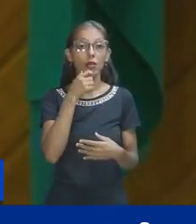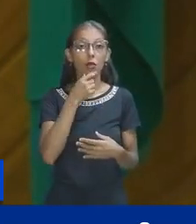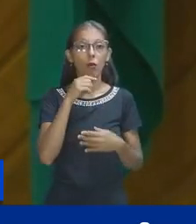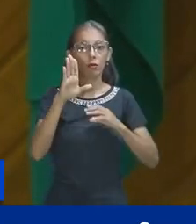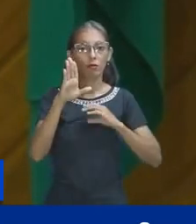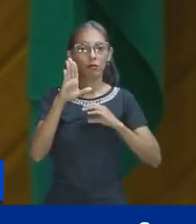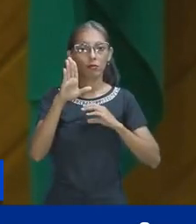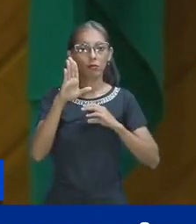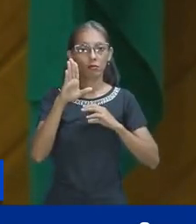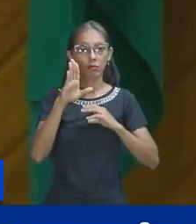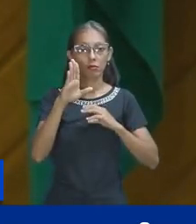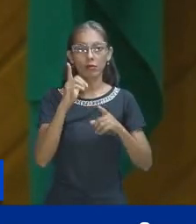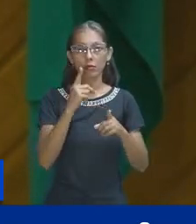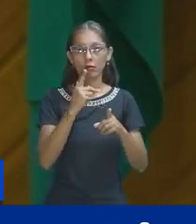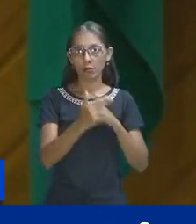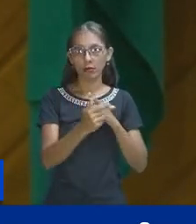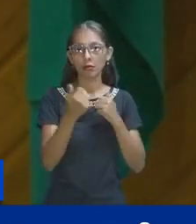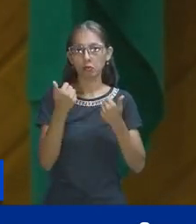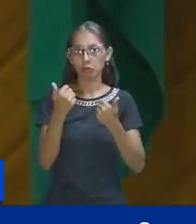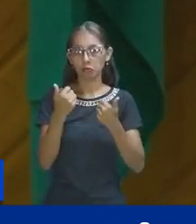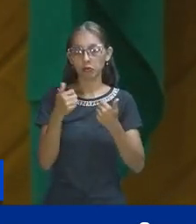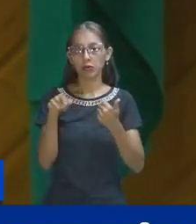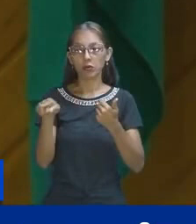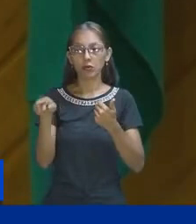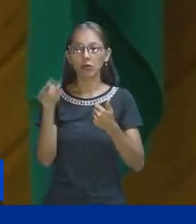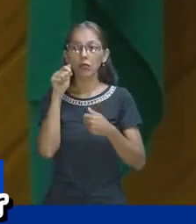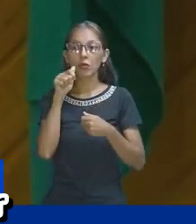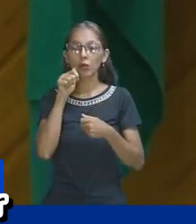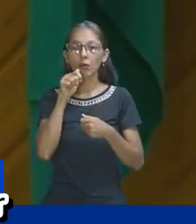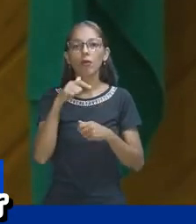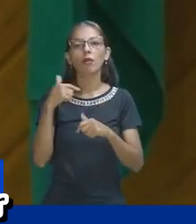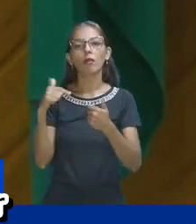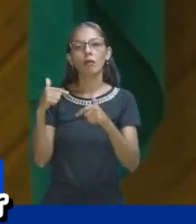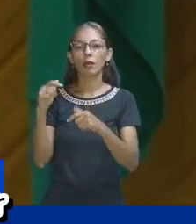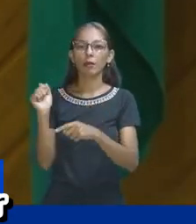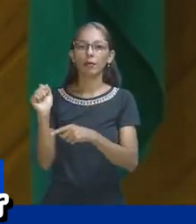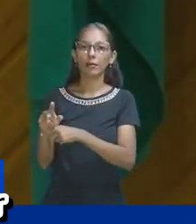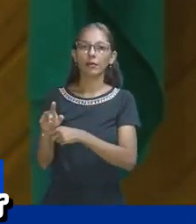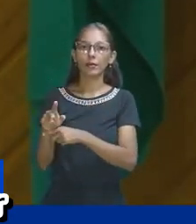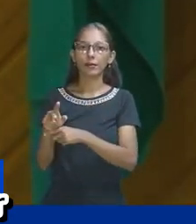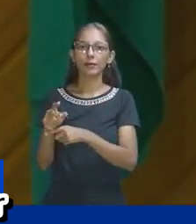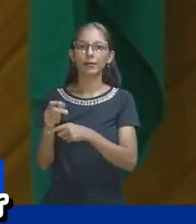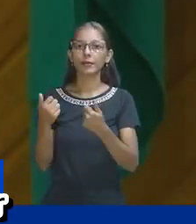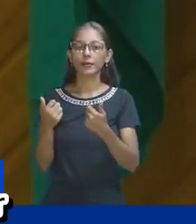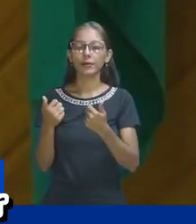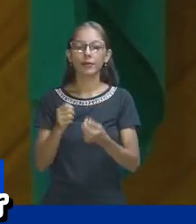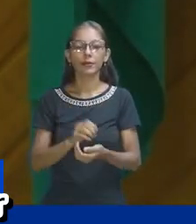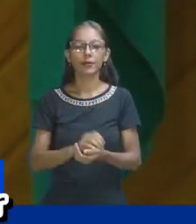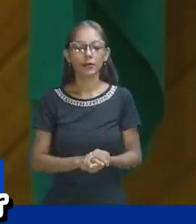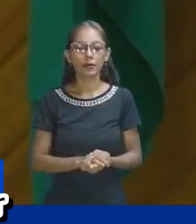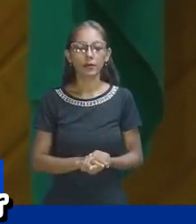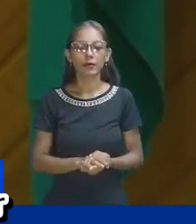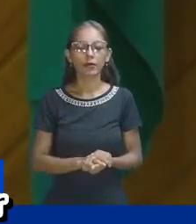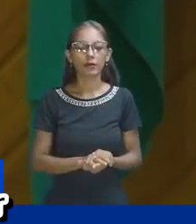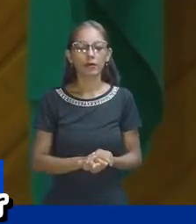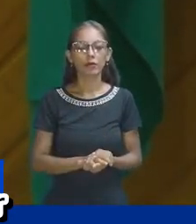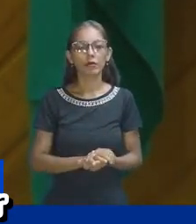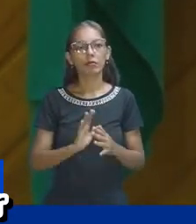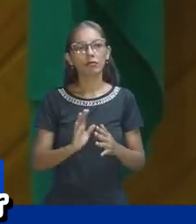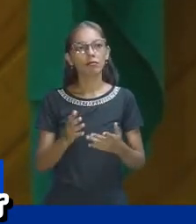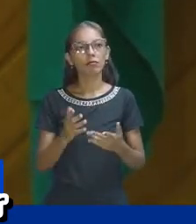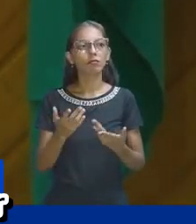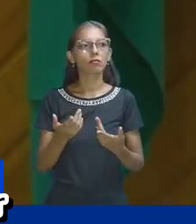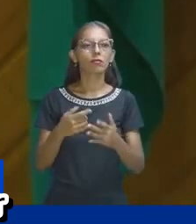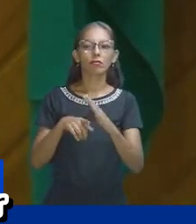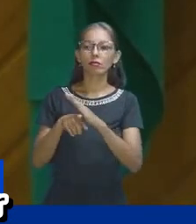empregada pelo candidato caso ele fosse eleito. E o procurador perguntou ainda: o senhor se recorda dela ter dito